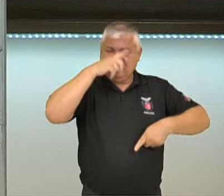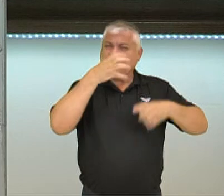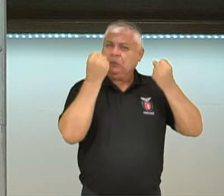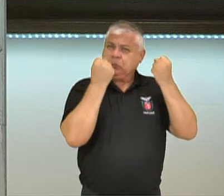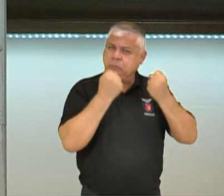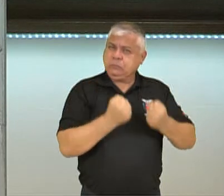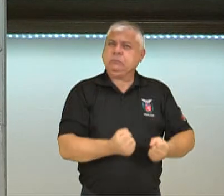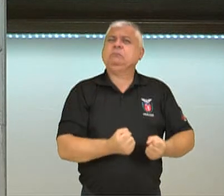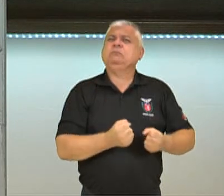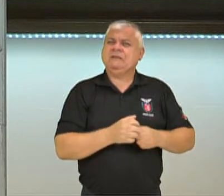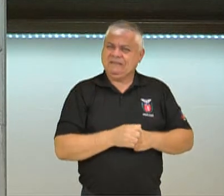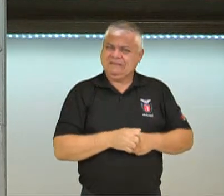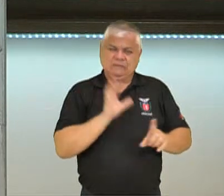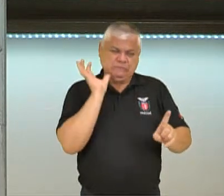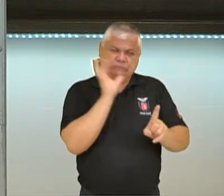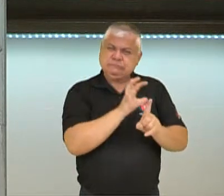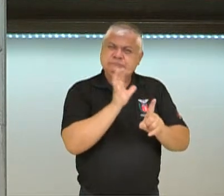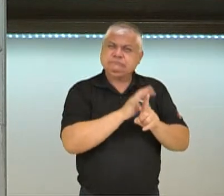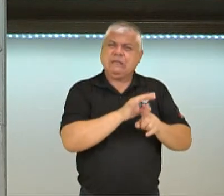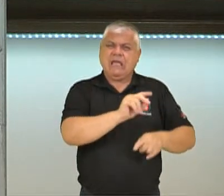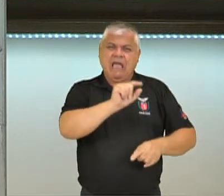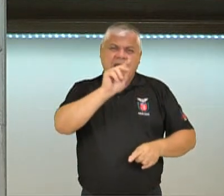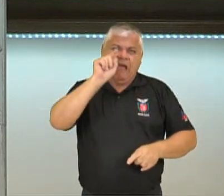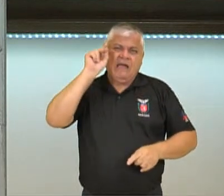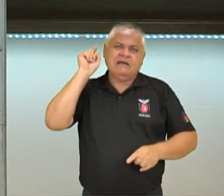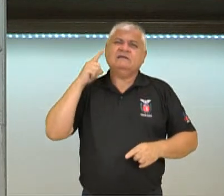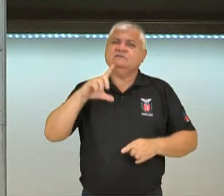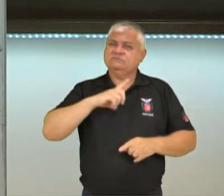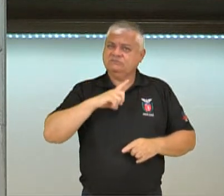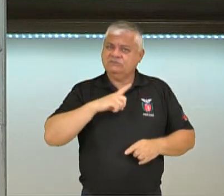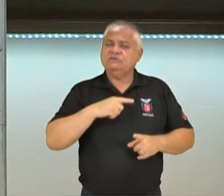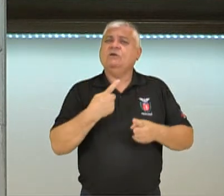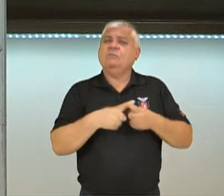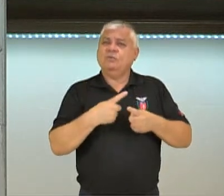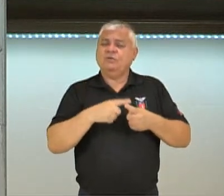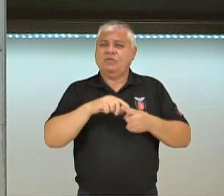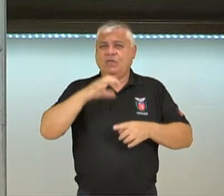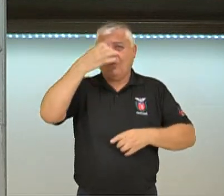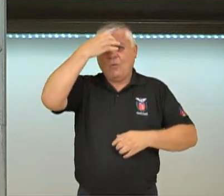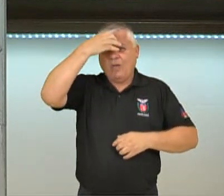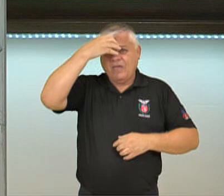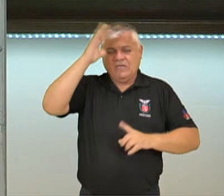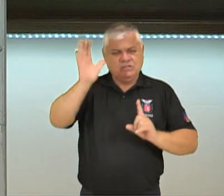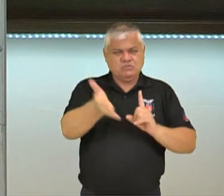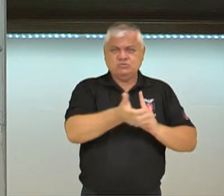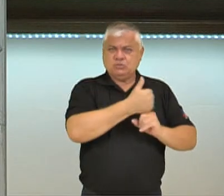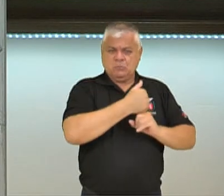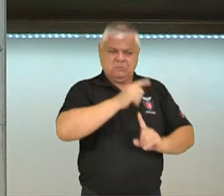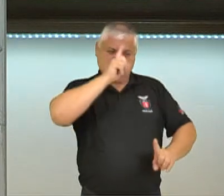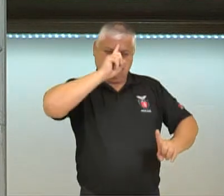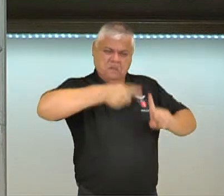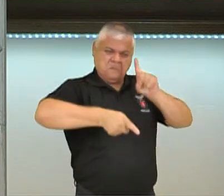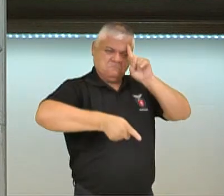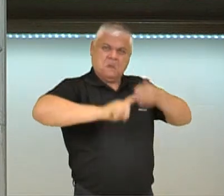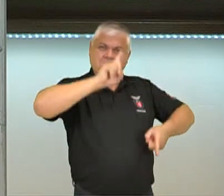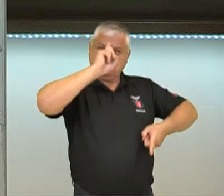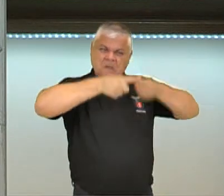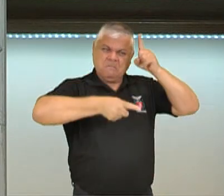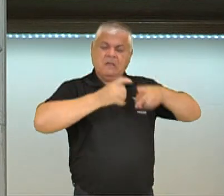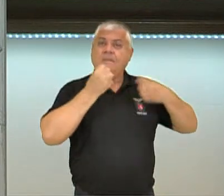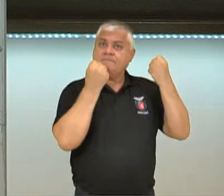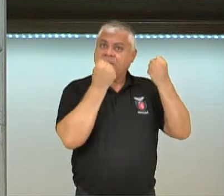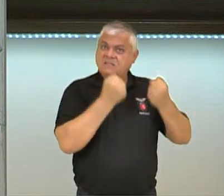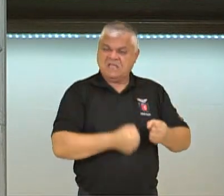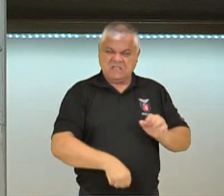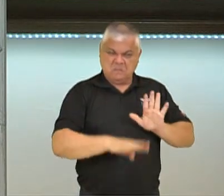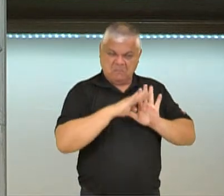interferência mercantilista que existia com relação ao rei dominando a economia e ditando o que